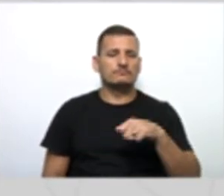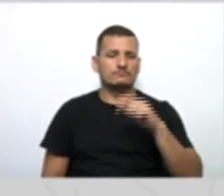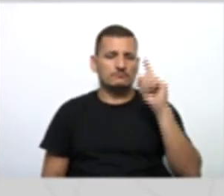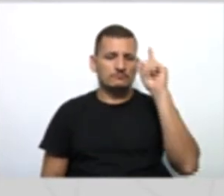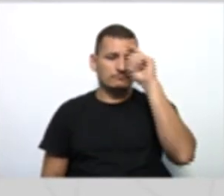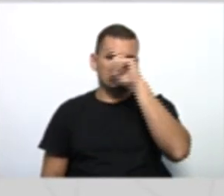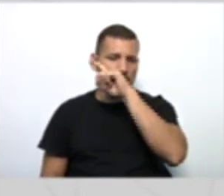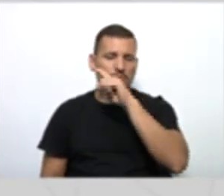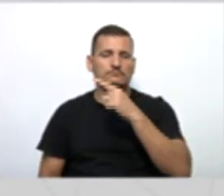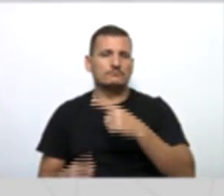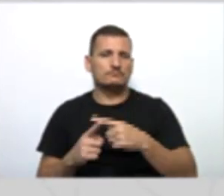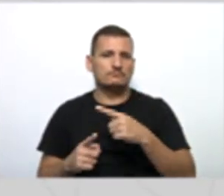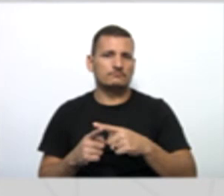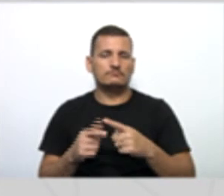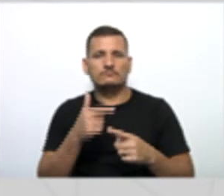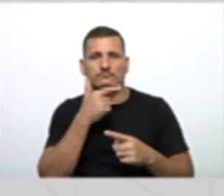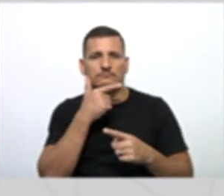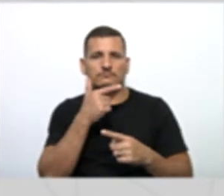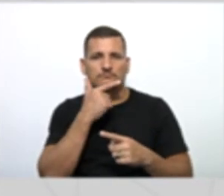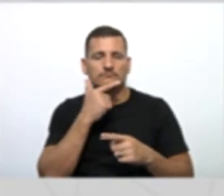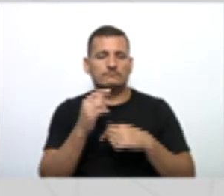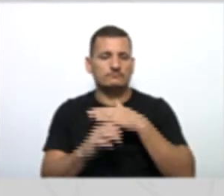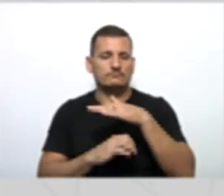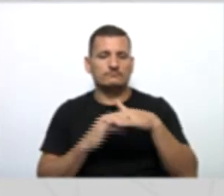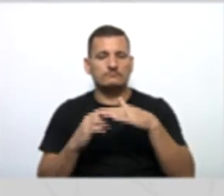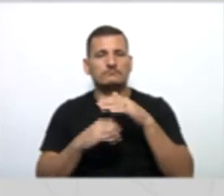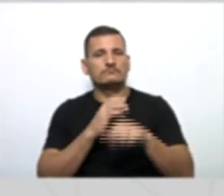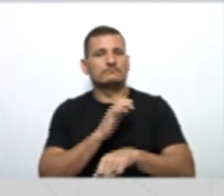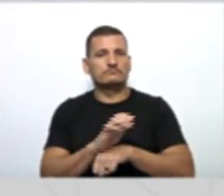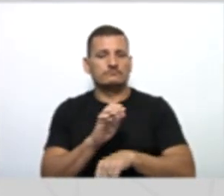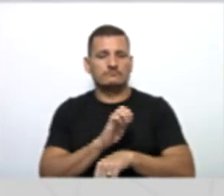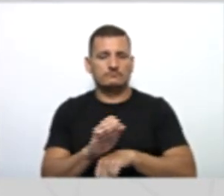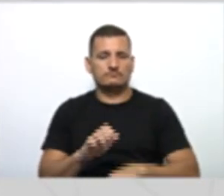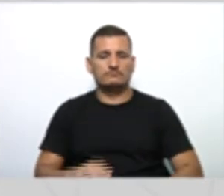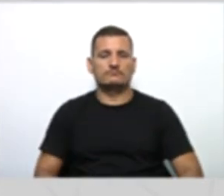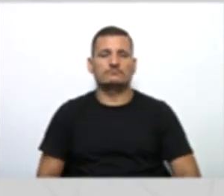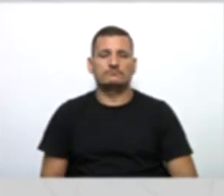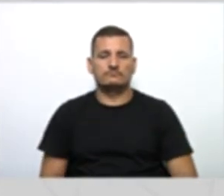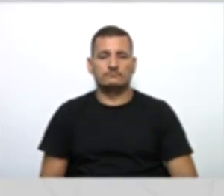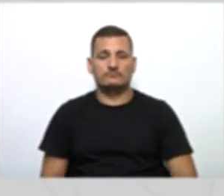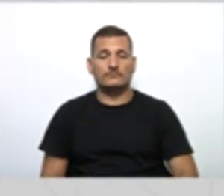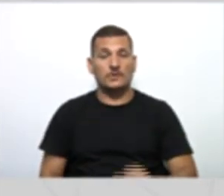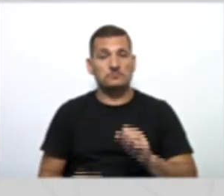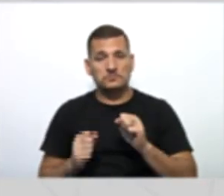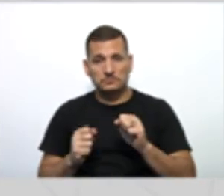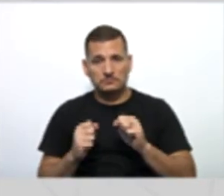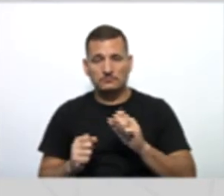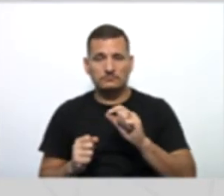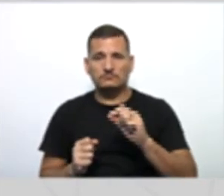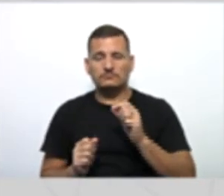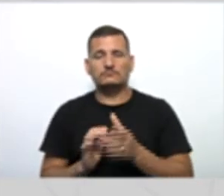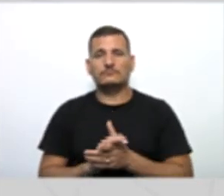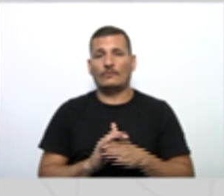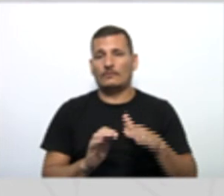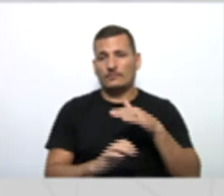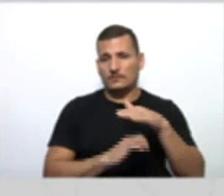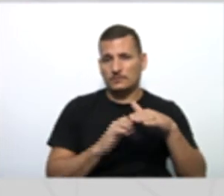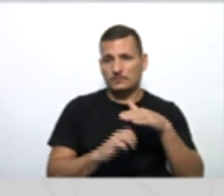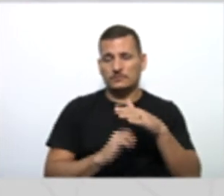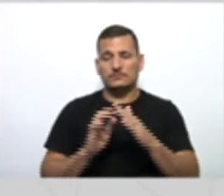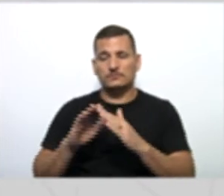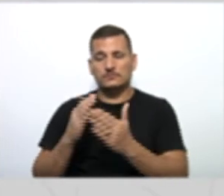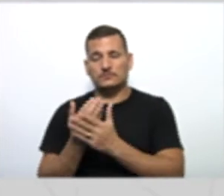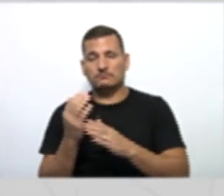vaga de estágio? A empresa oferecer uma vaga de estágio. Poderia ser a comunicação entre a escola e a empresa